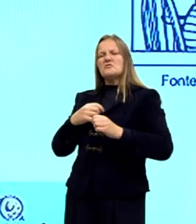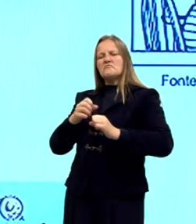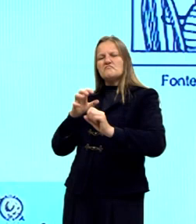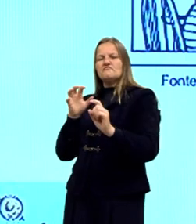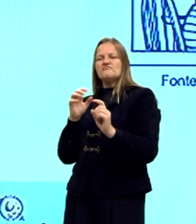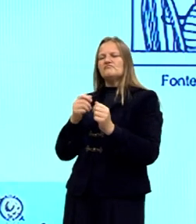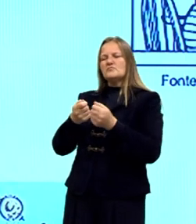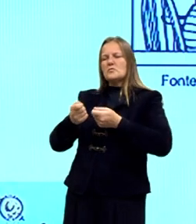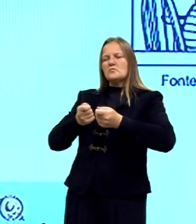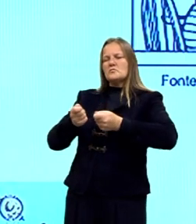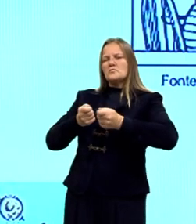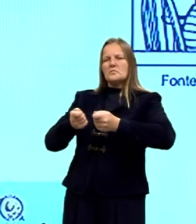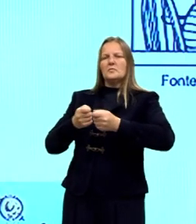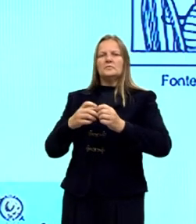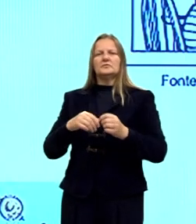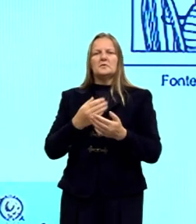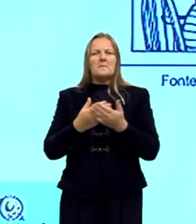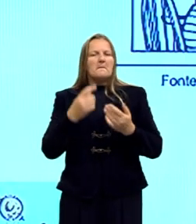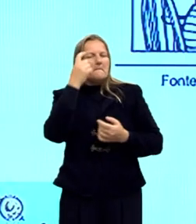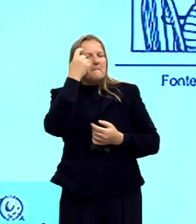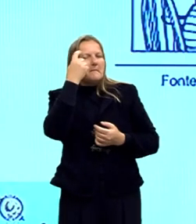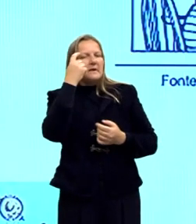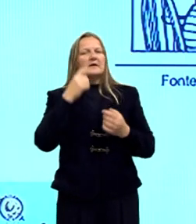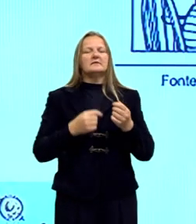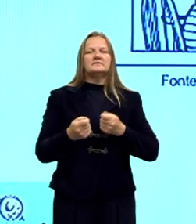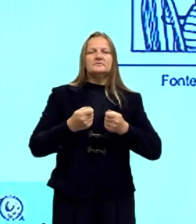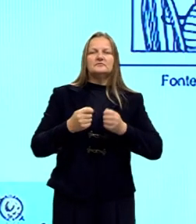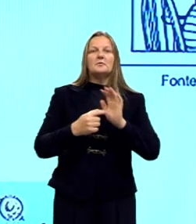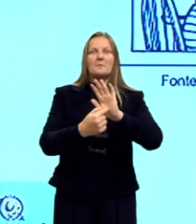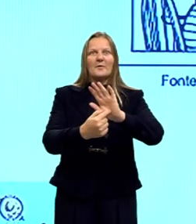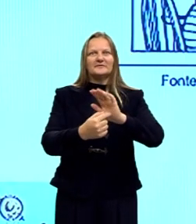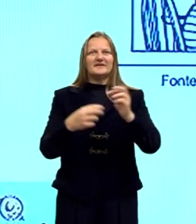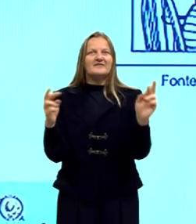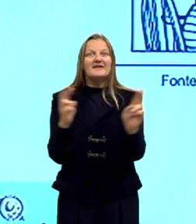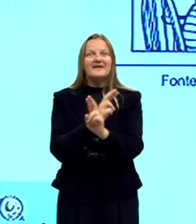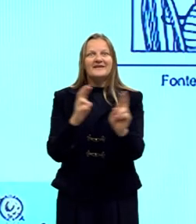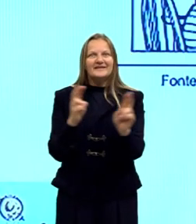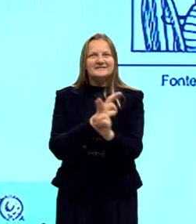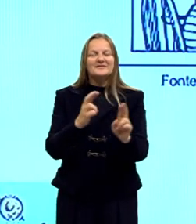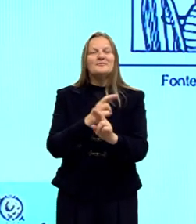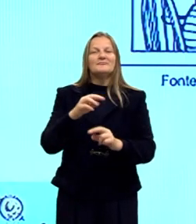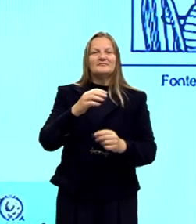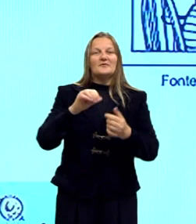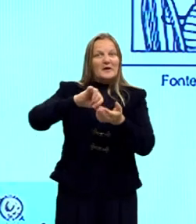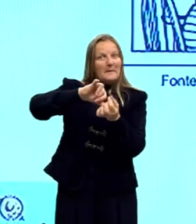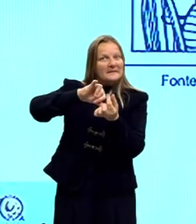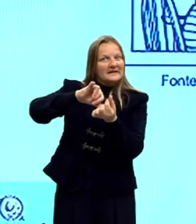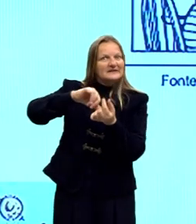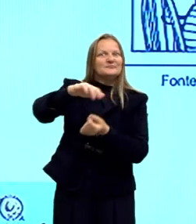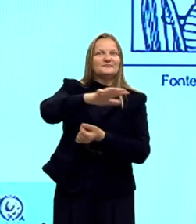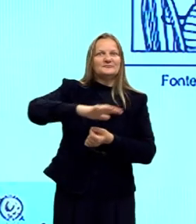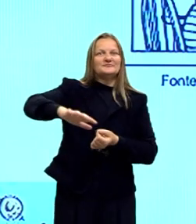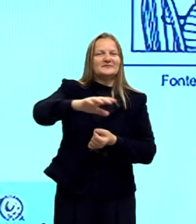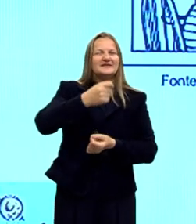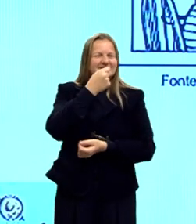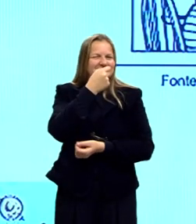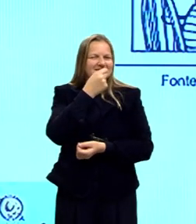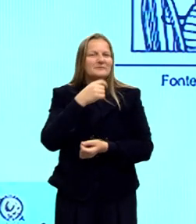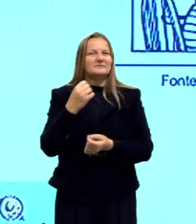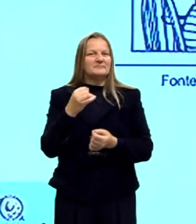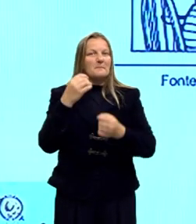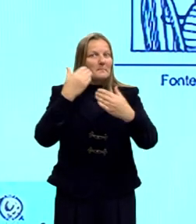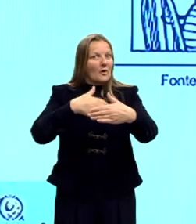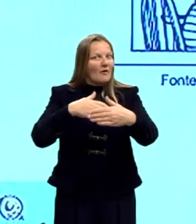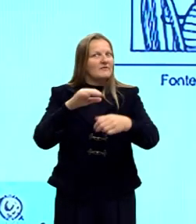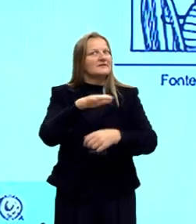na defensiva fazer com que ele pensa um pouquinho então mostra essa relação aí do capitalismo não é sempre uma charge pode